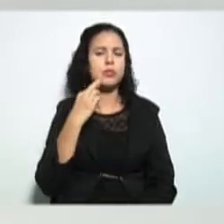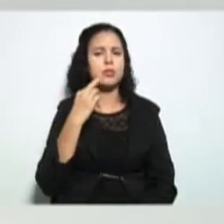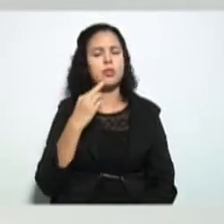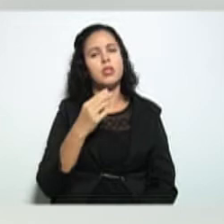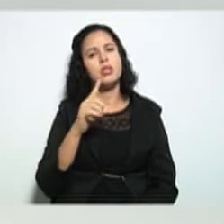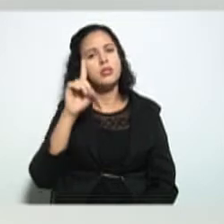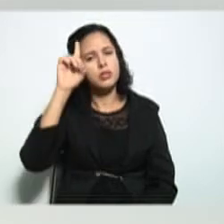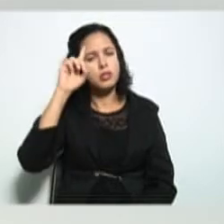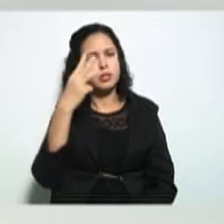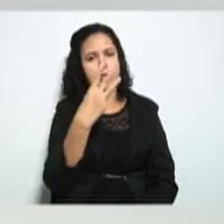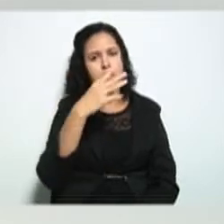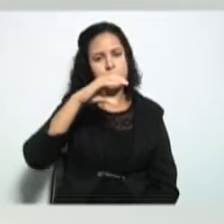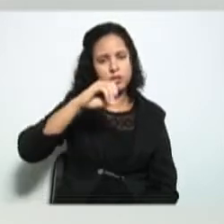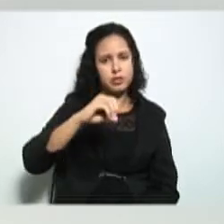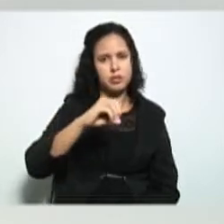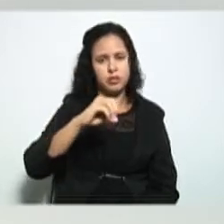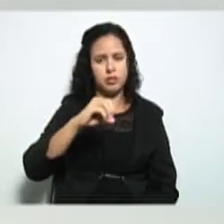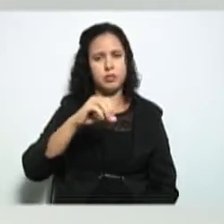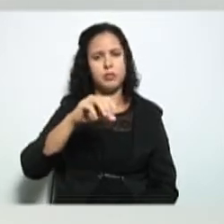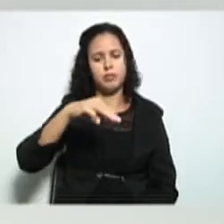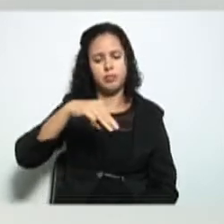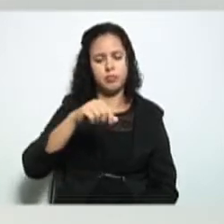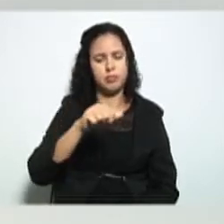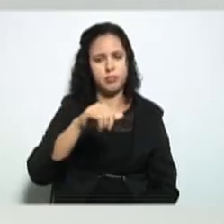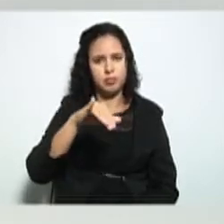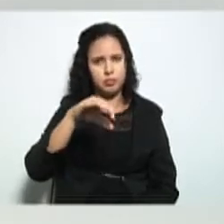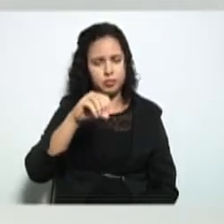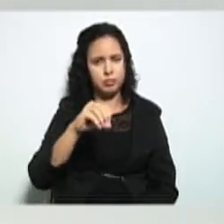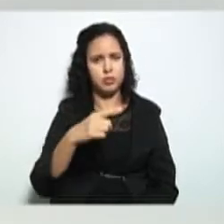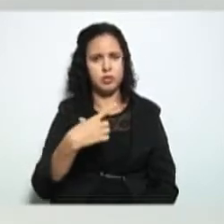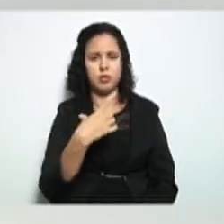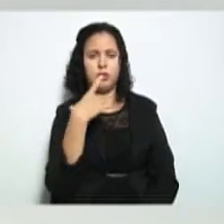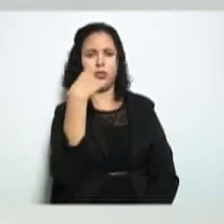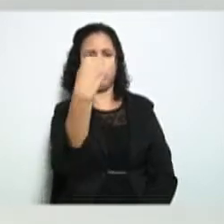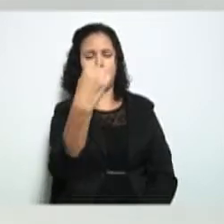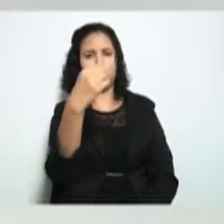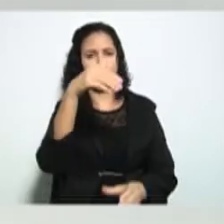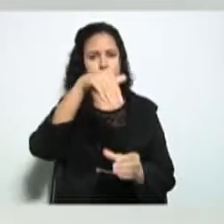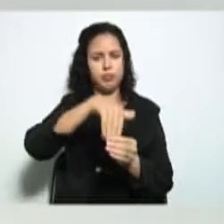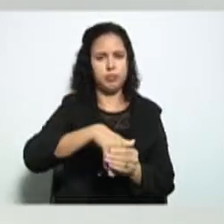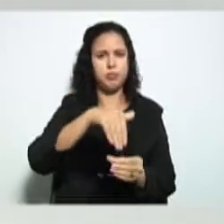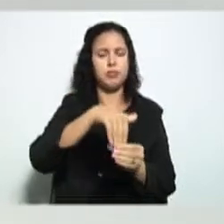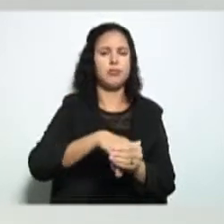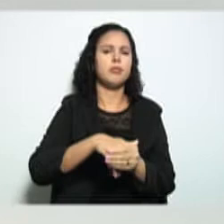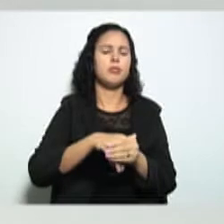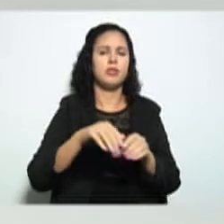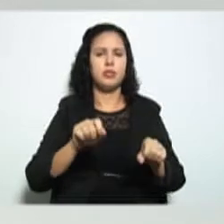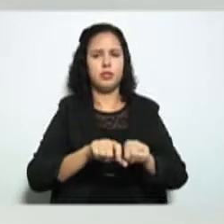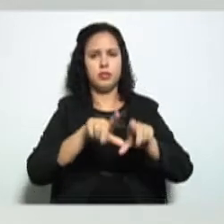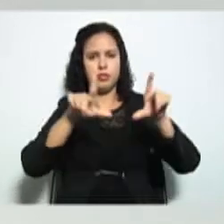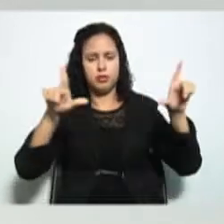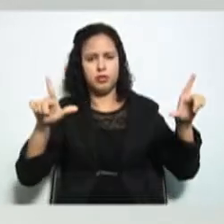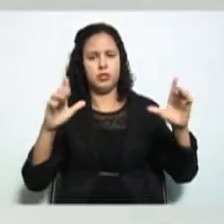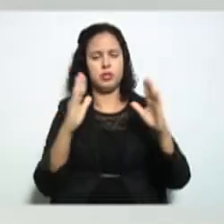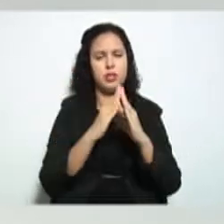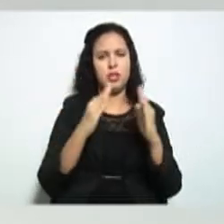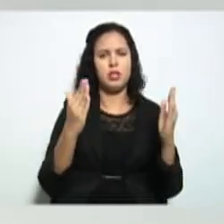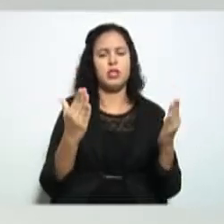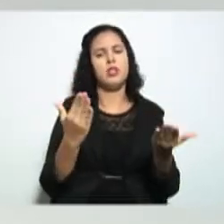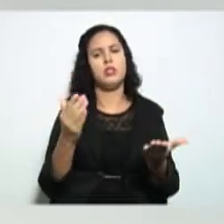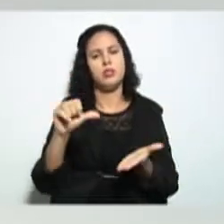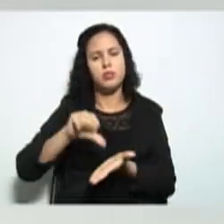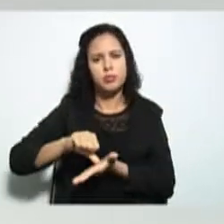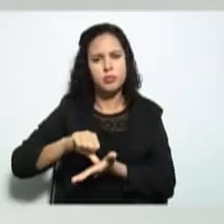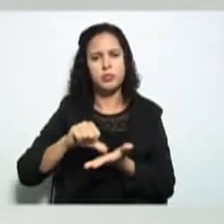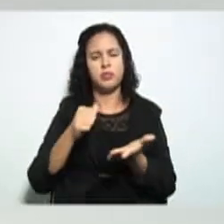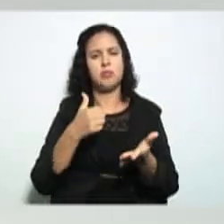30 de maio, agora, vocês votem, vai ser um processo digital, você pode votar em casa, pode votar no polo,